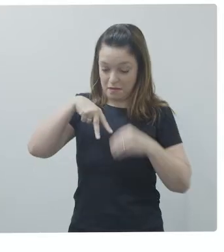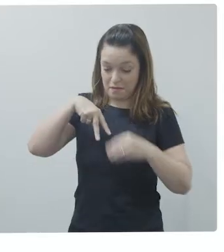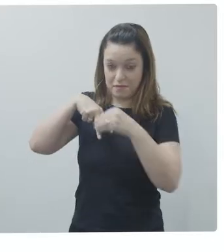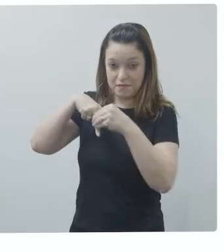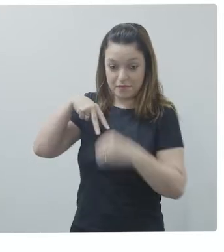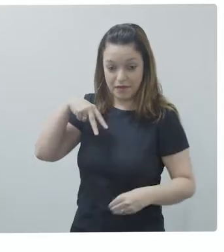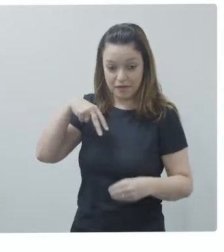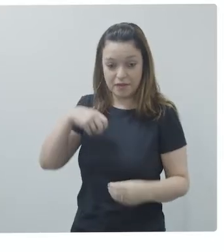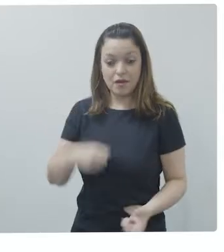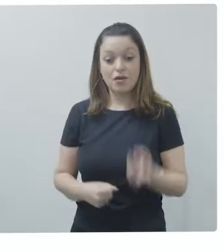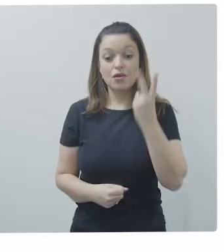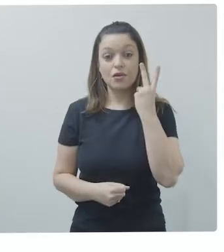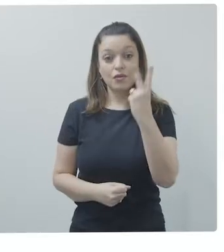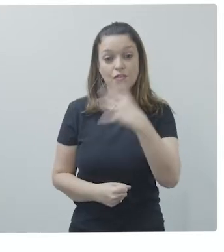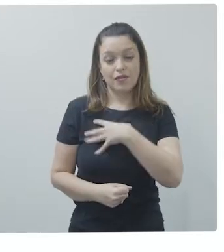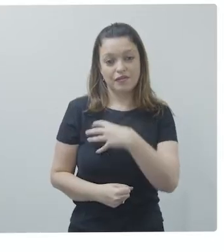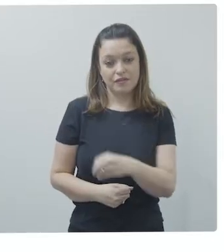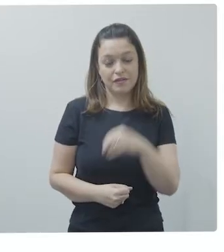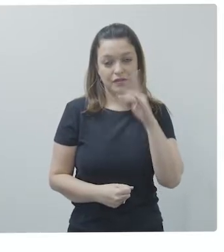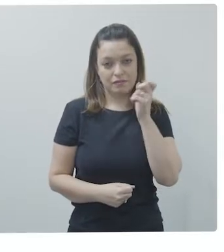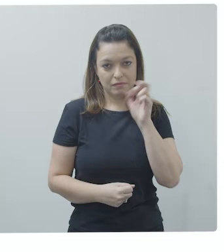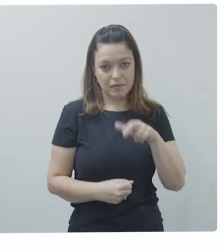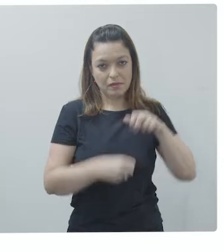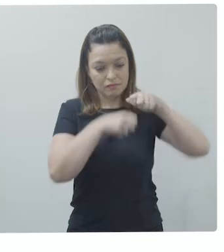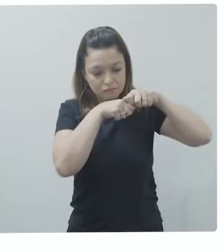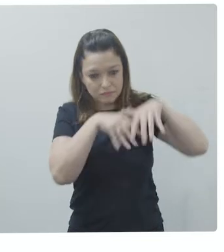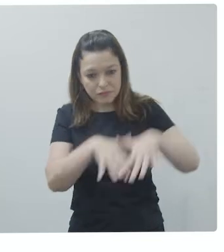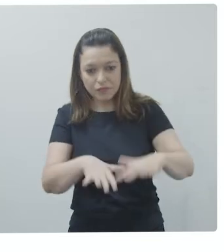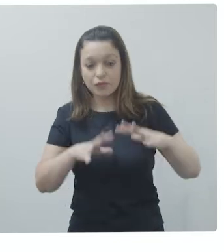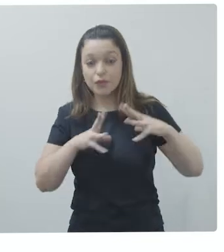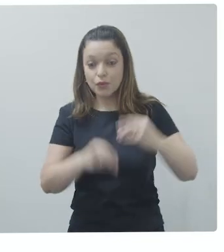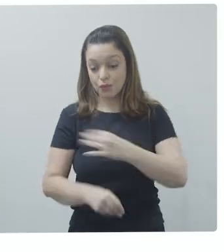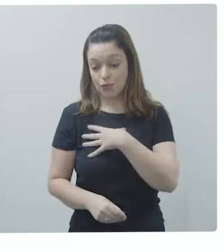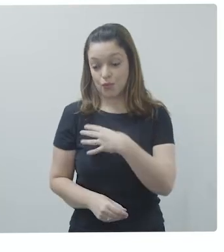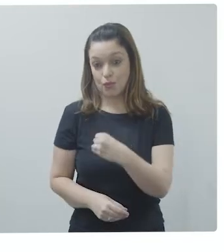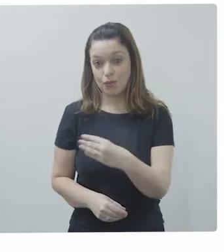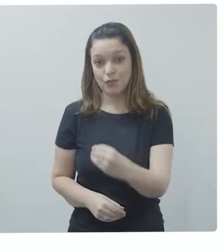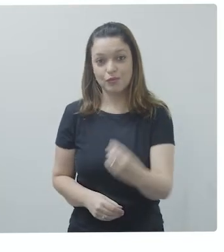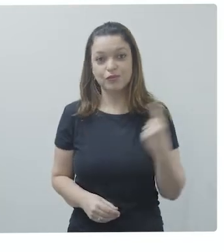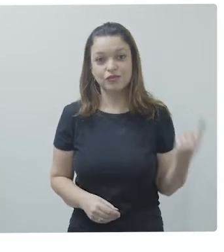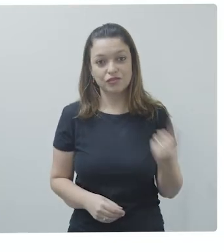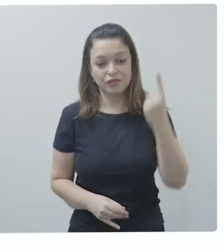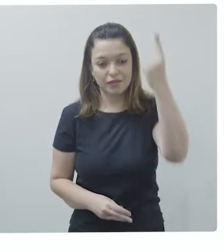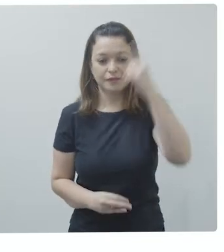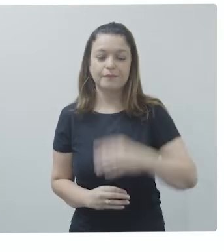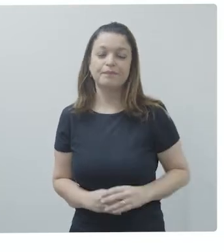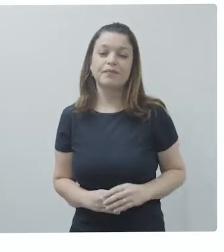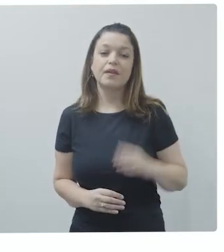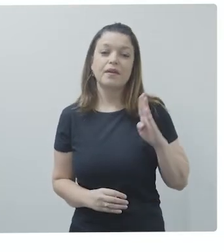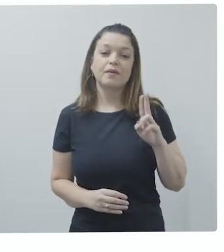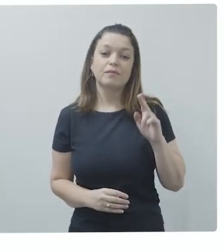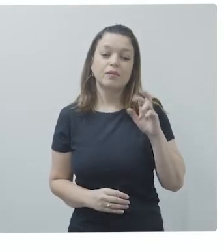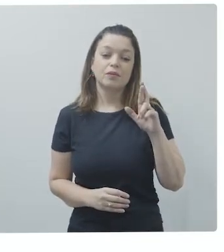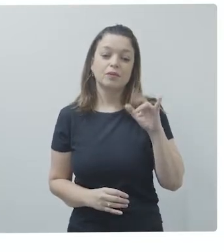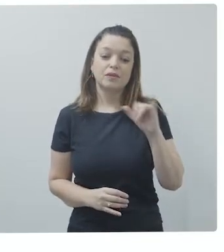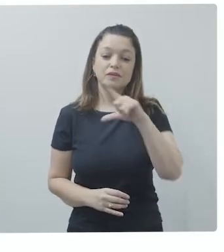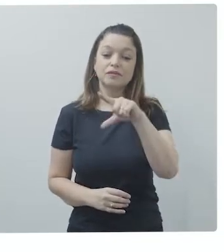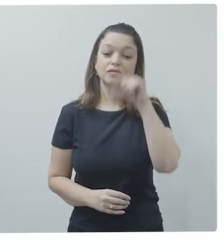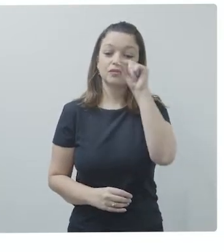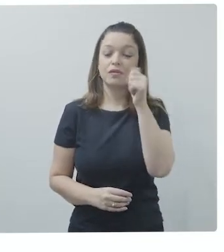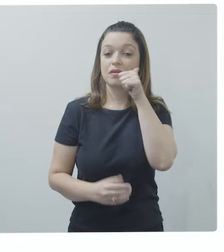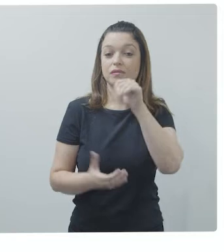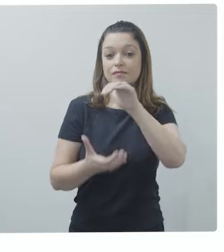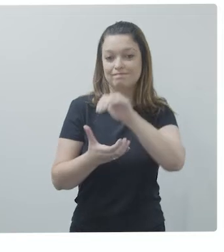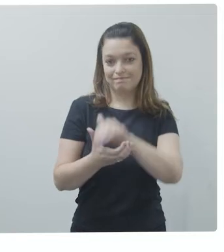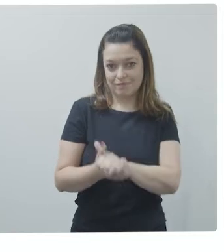descendem todos os gigantes. Buri escolheu para si uma esposa entre esses gigantes,